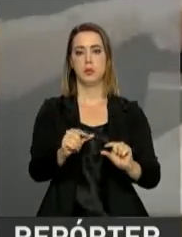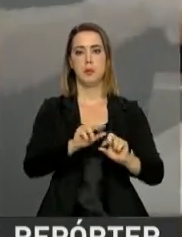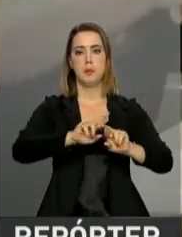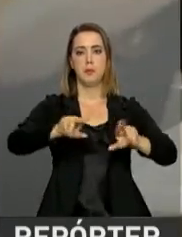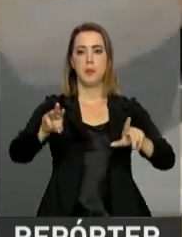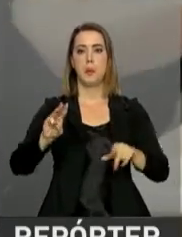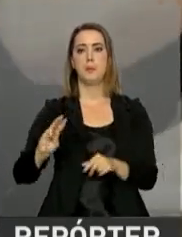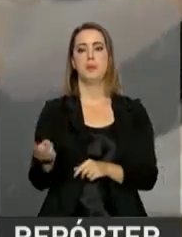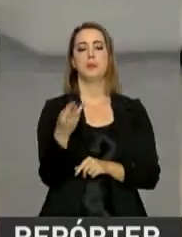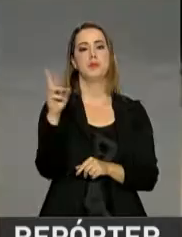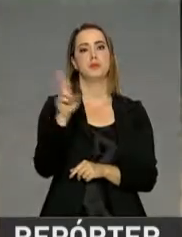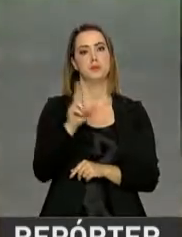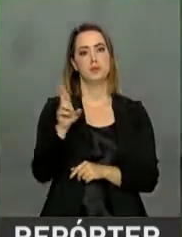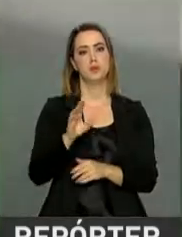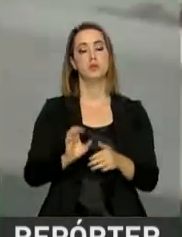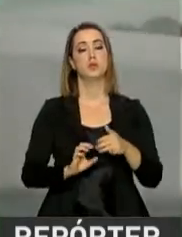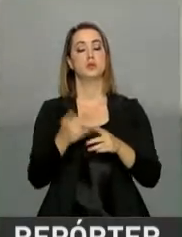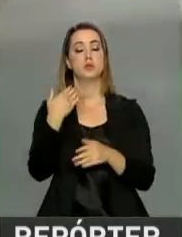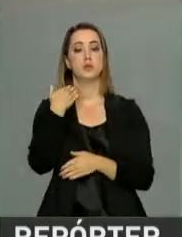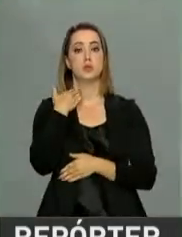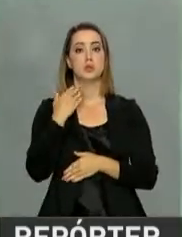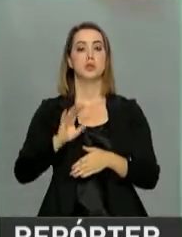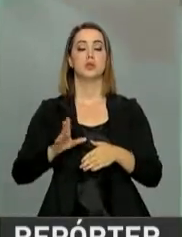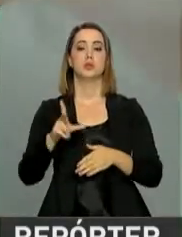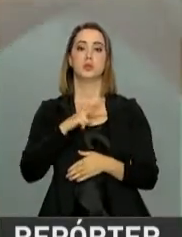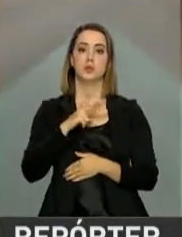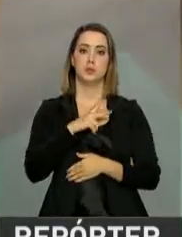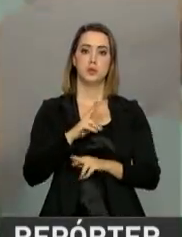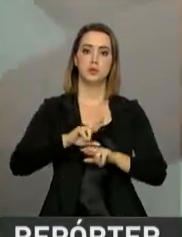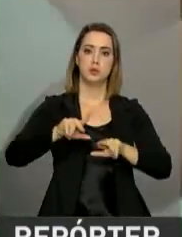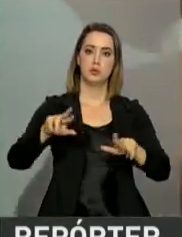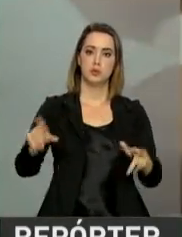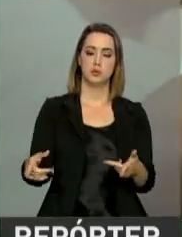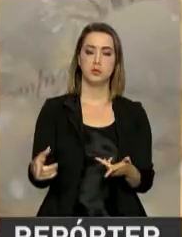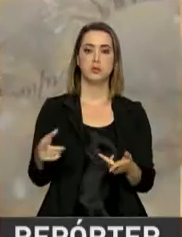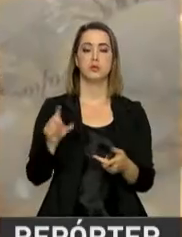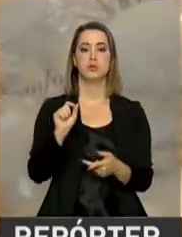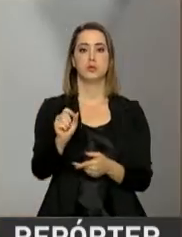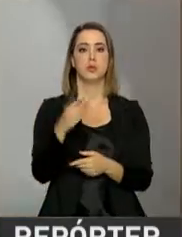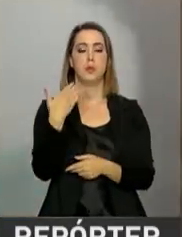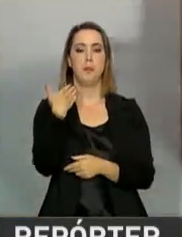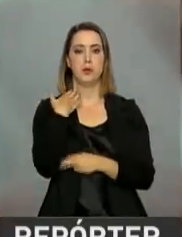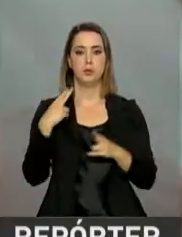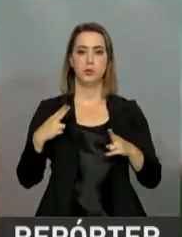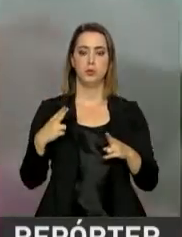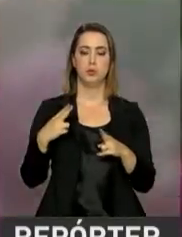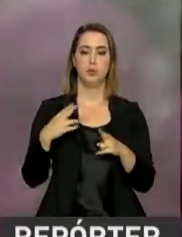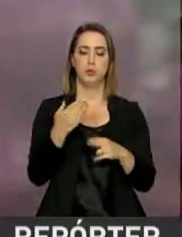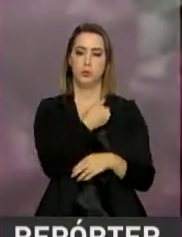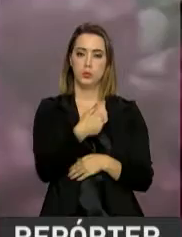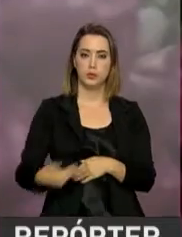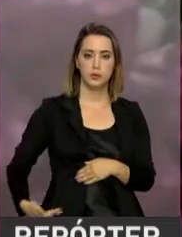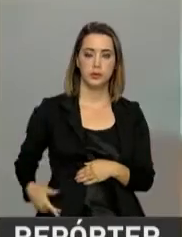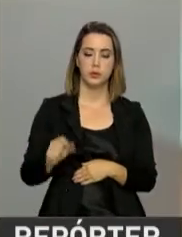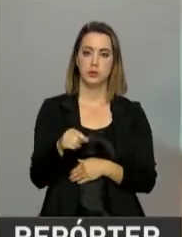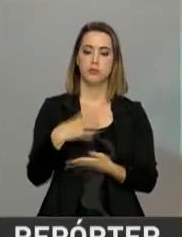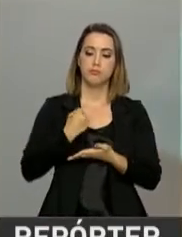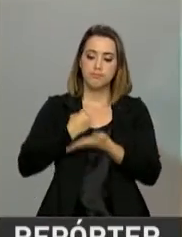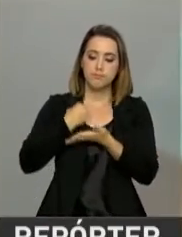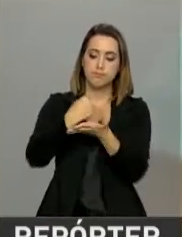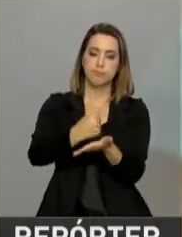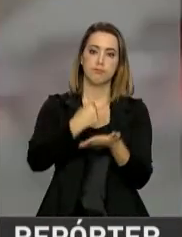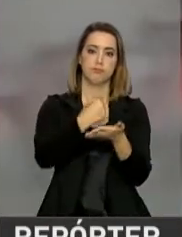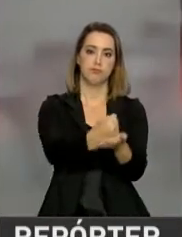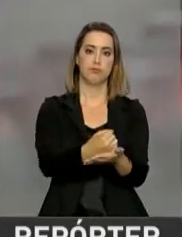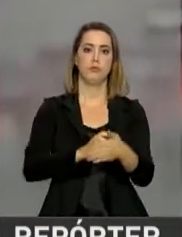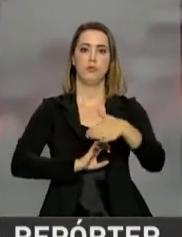de reais nos bancos privados e outros tantos milhões de reais nos bancos públicos, que ficarão à disposição